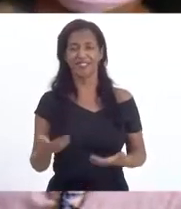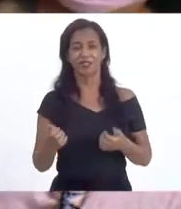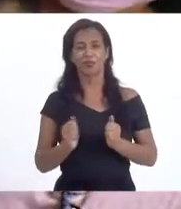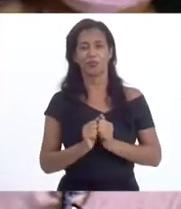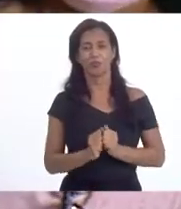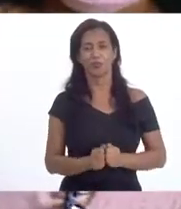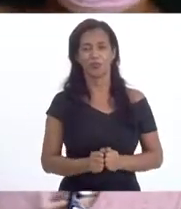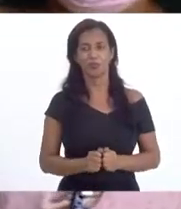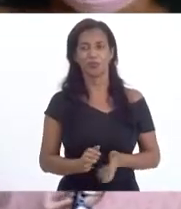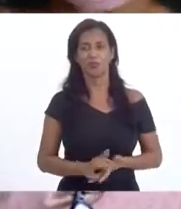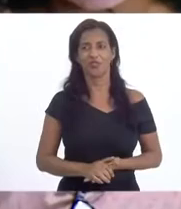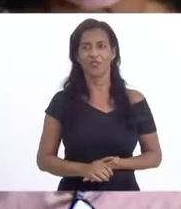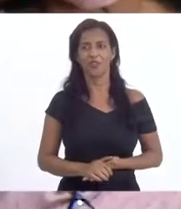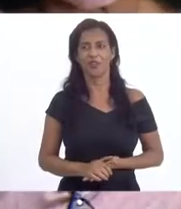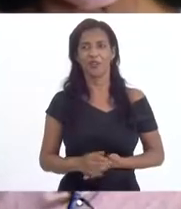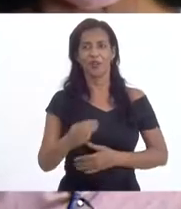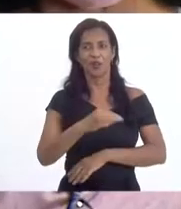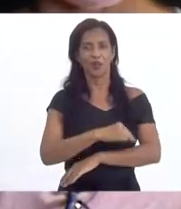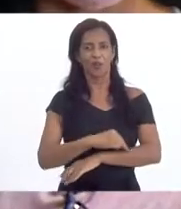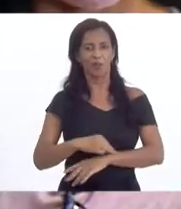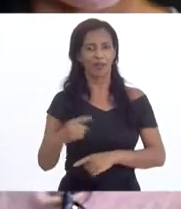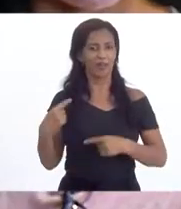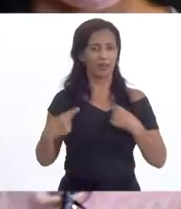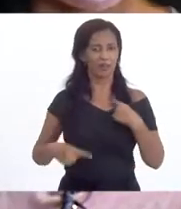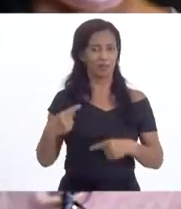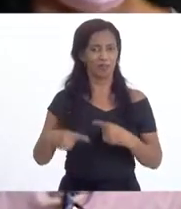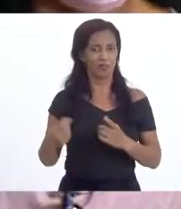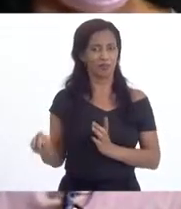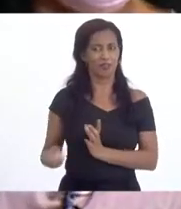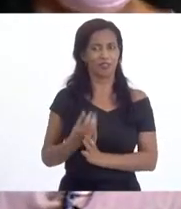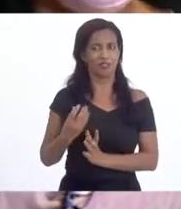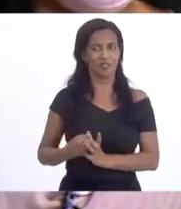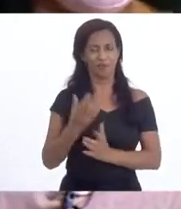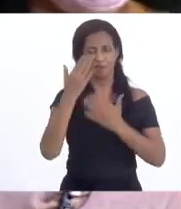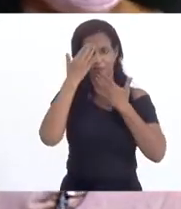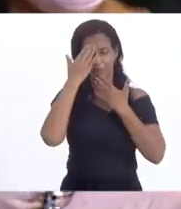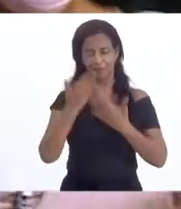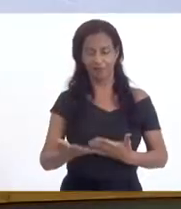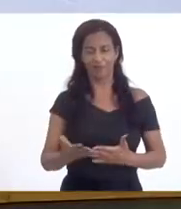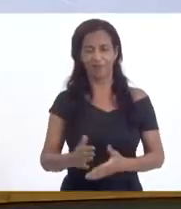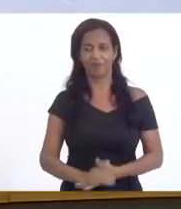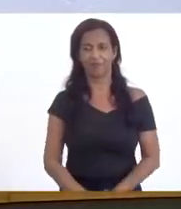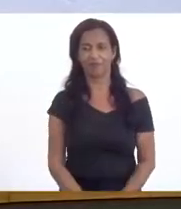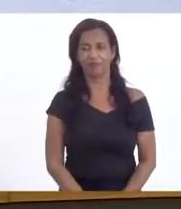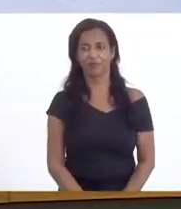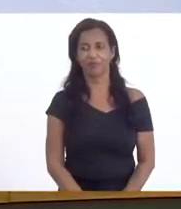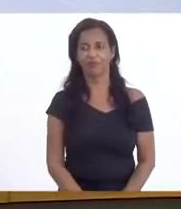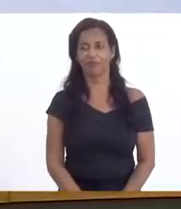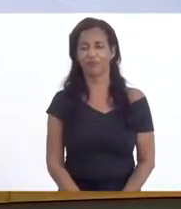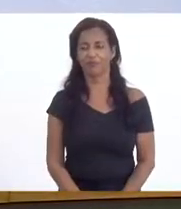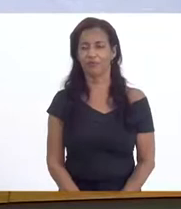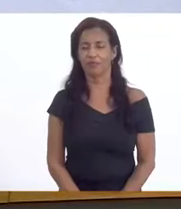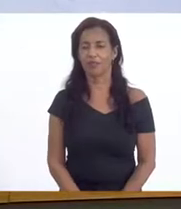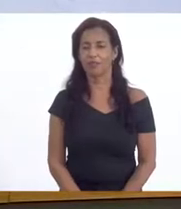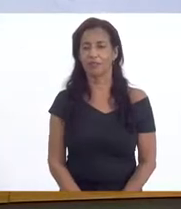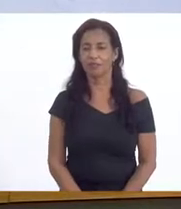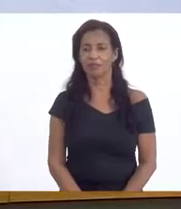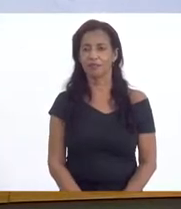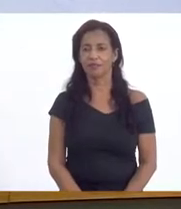e coloco mais uma Macaé para poder estar discutindo esses investimentos. Obrigado. Obrigado, presidente. Obrigado, Elbert.